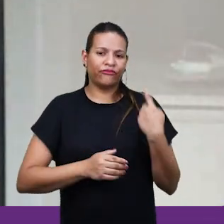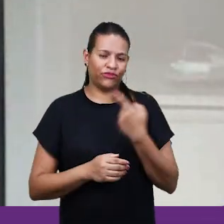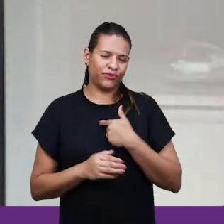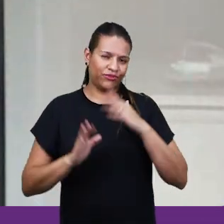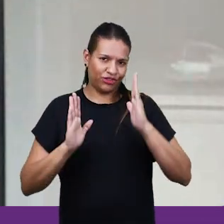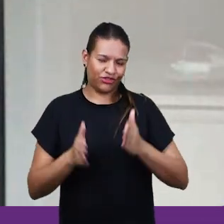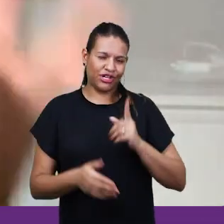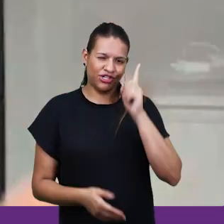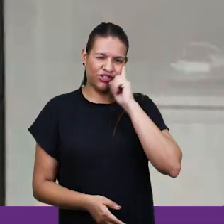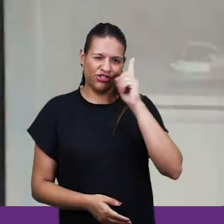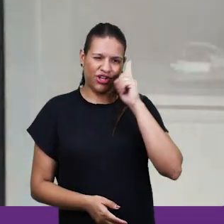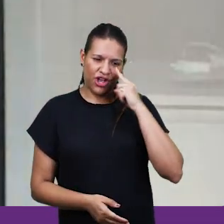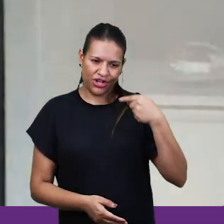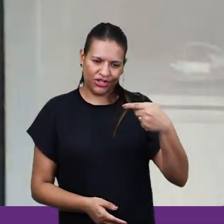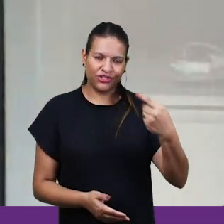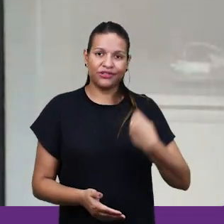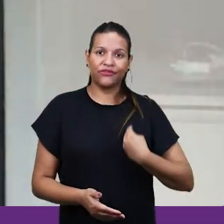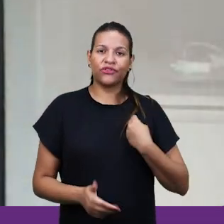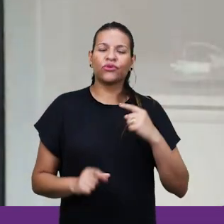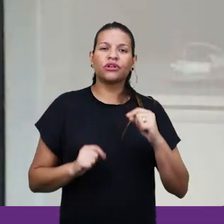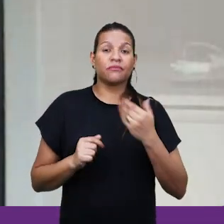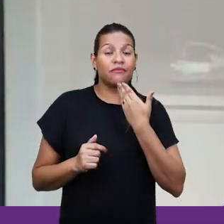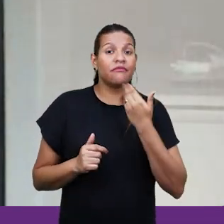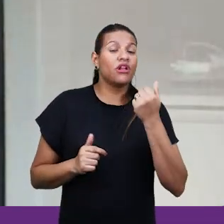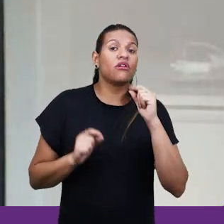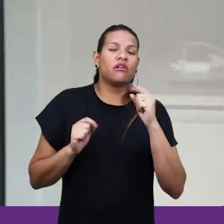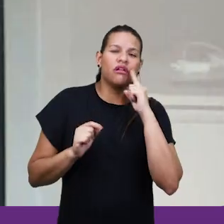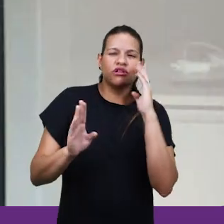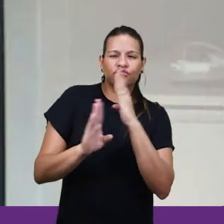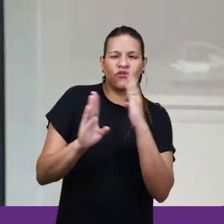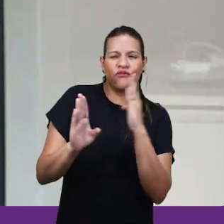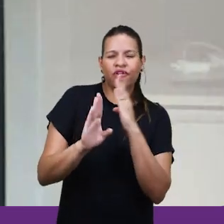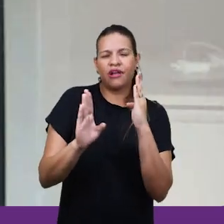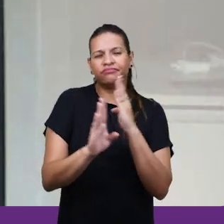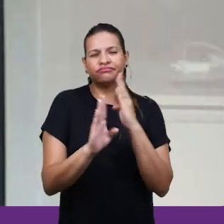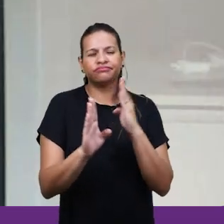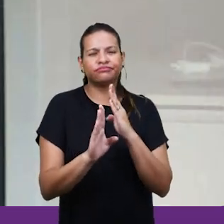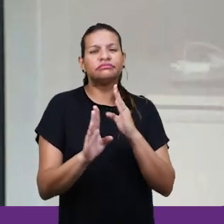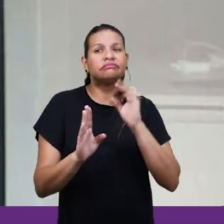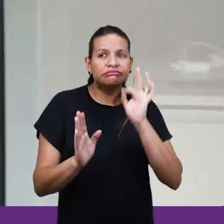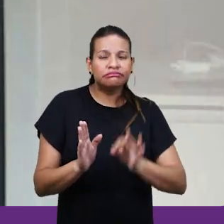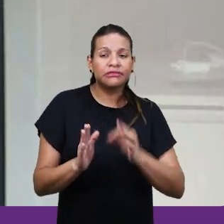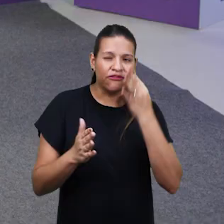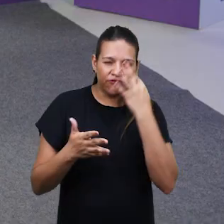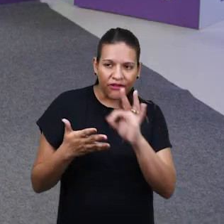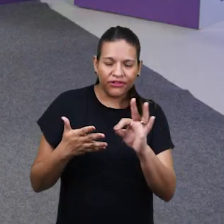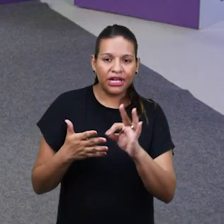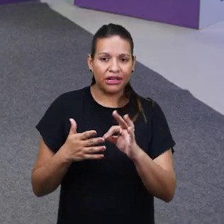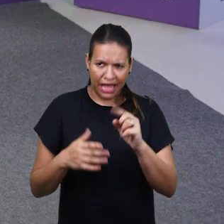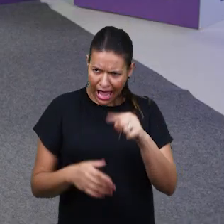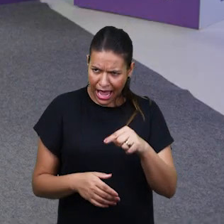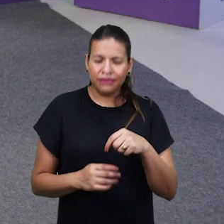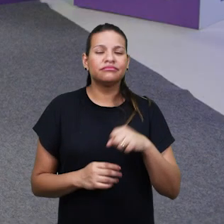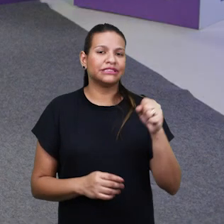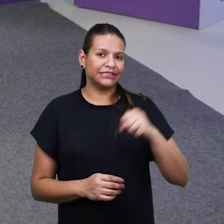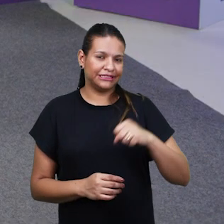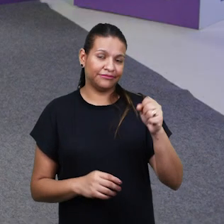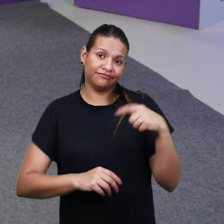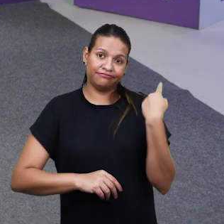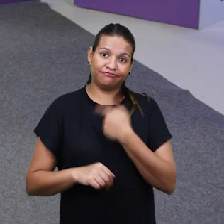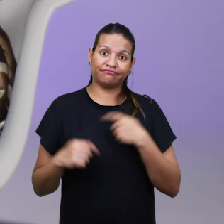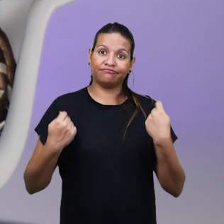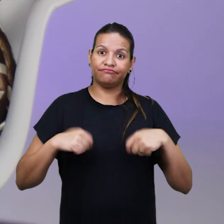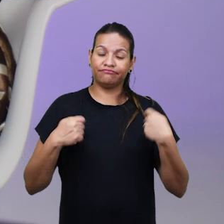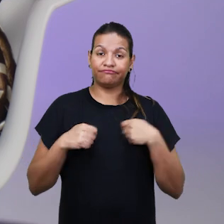se a gente está ouvindo um fato mesmo, enfim, diante de que tipo de informação a gente está. Então é possível